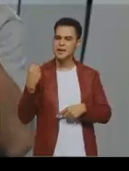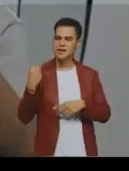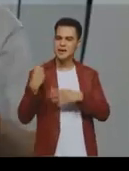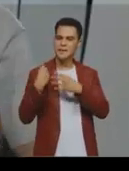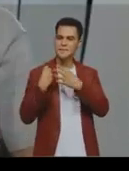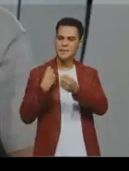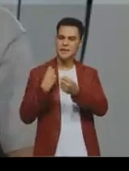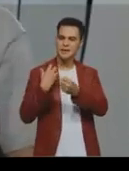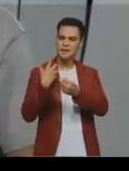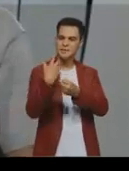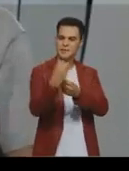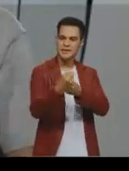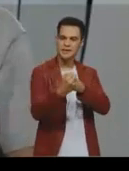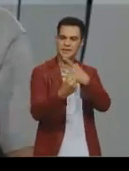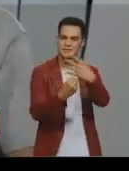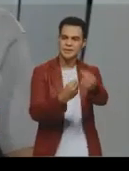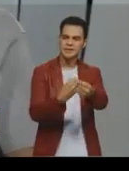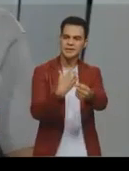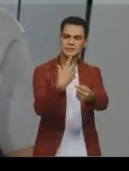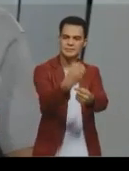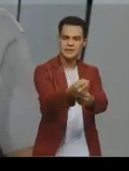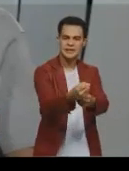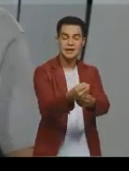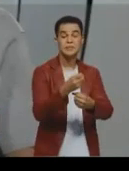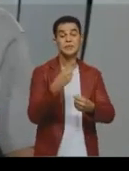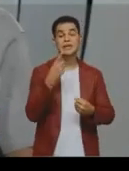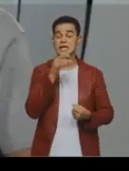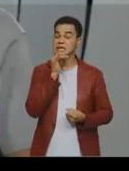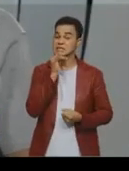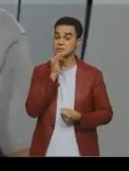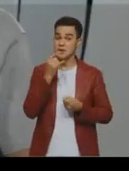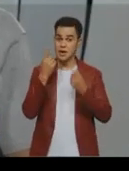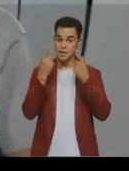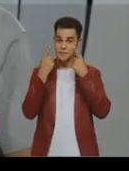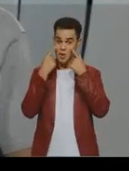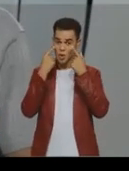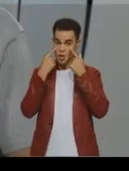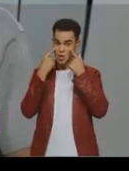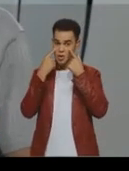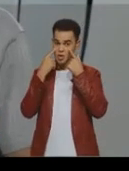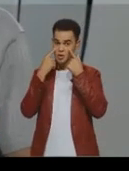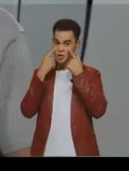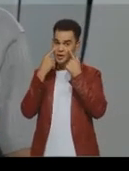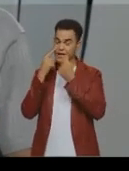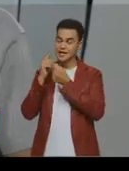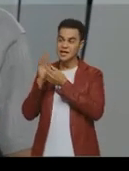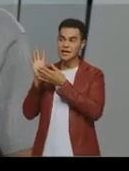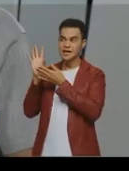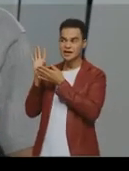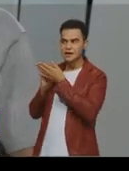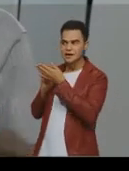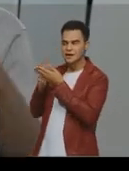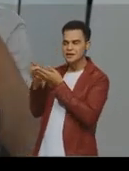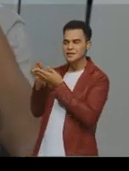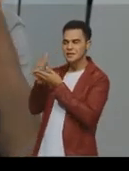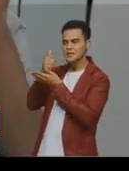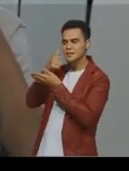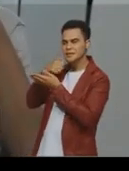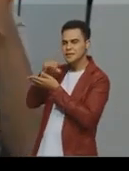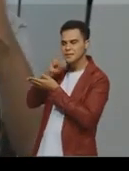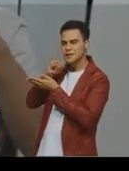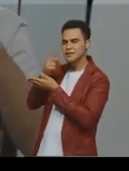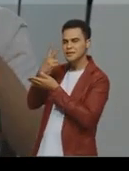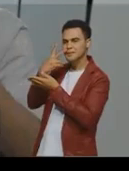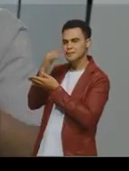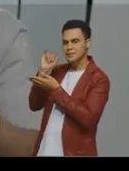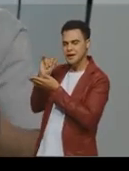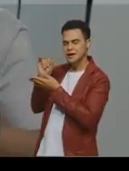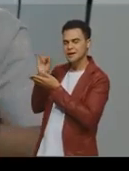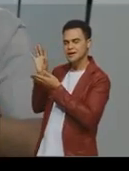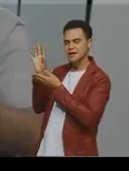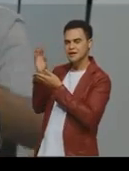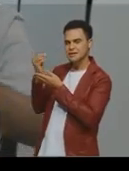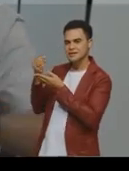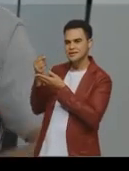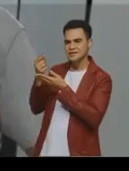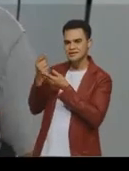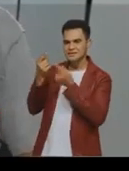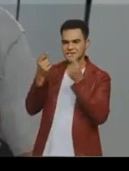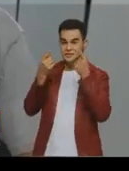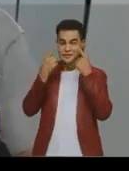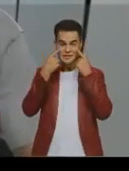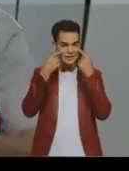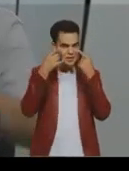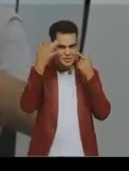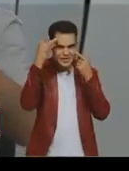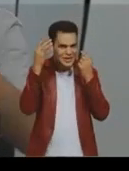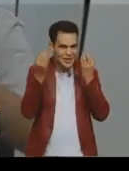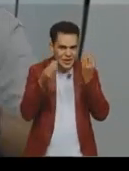dos meus olhos tem a ver com características genéticas que eu recebi do meu pai e da minha mãe, e você enxerga aqui, meu olho aí, não sei como é que dá